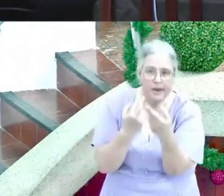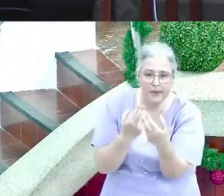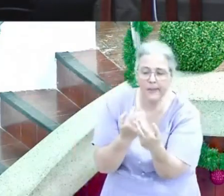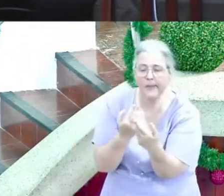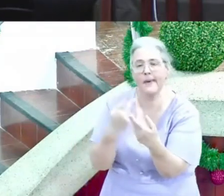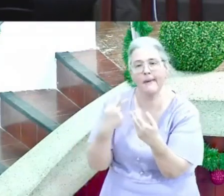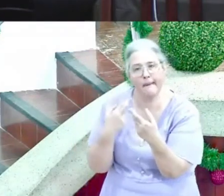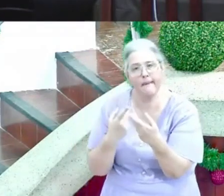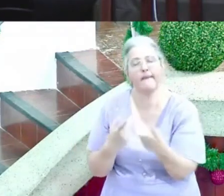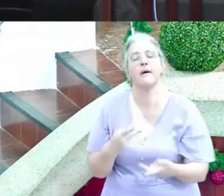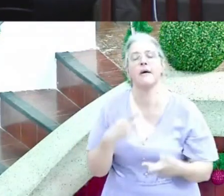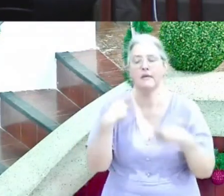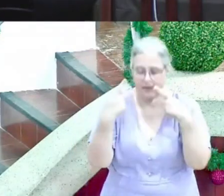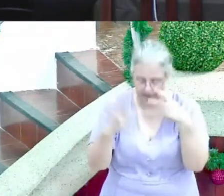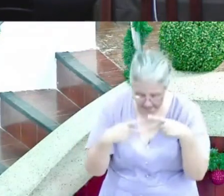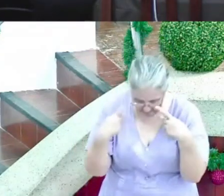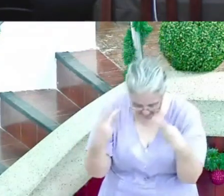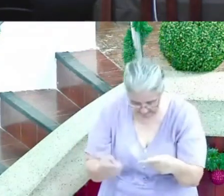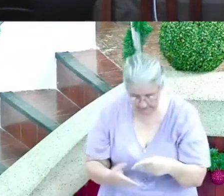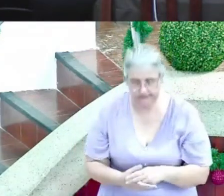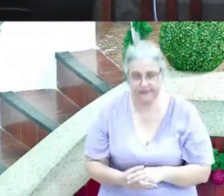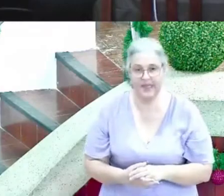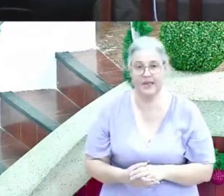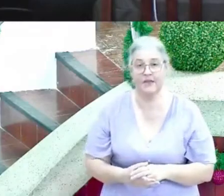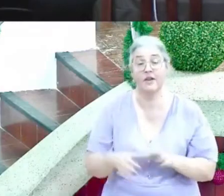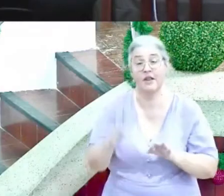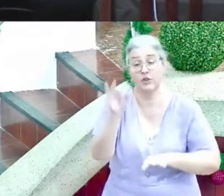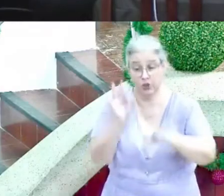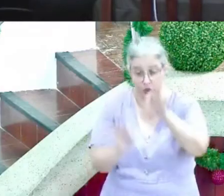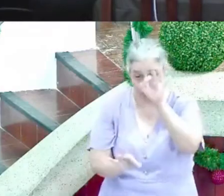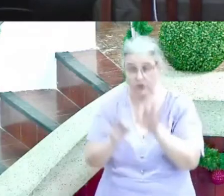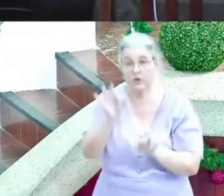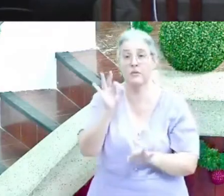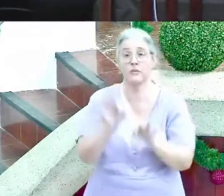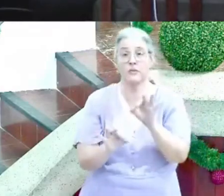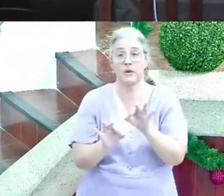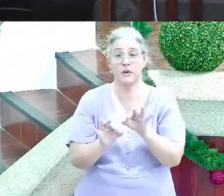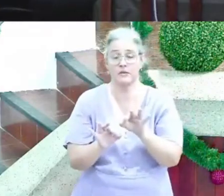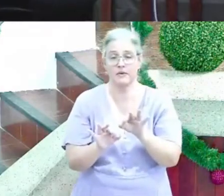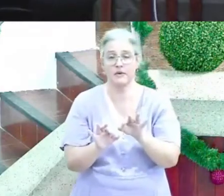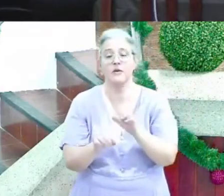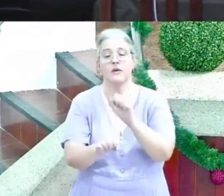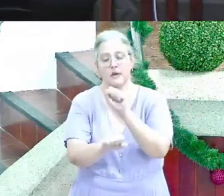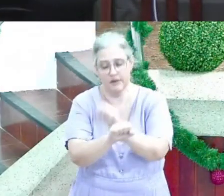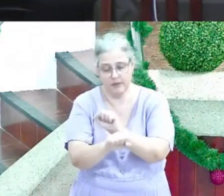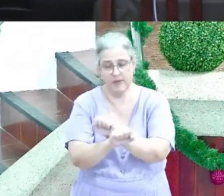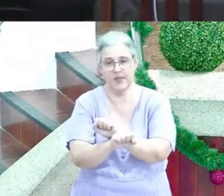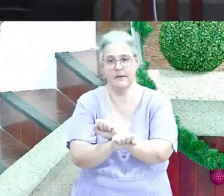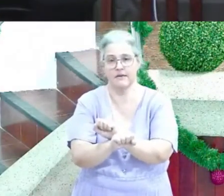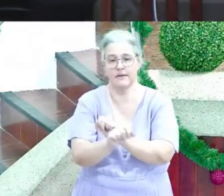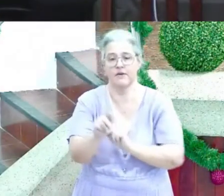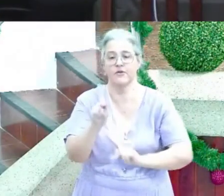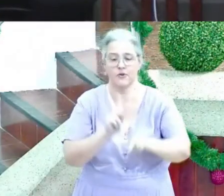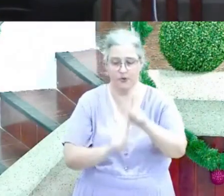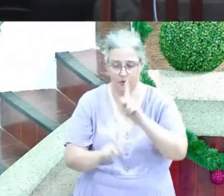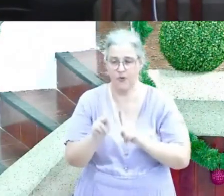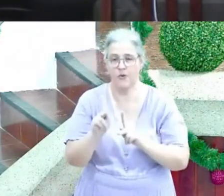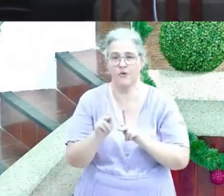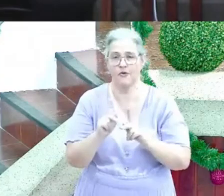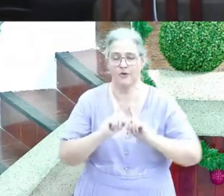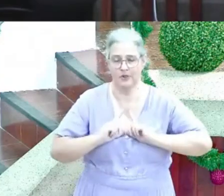a respeito de julgamento e de esperança para o povo de